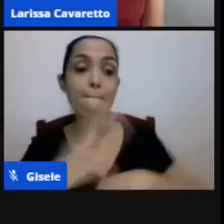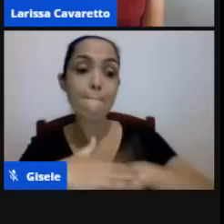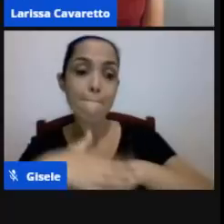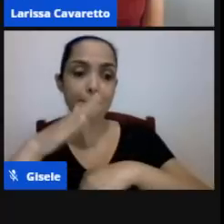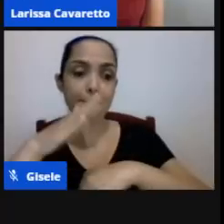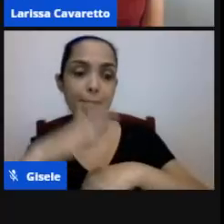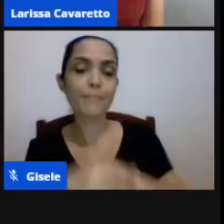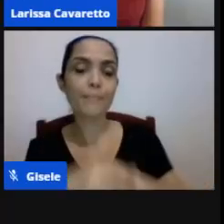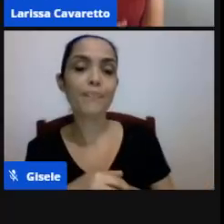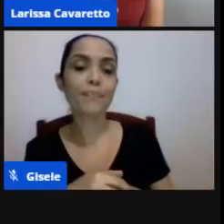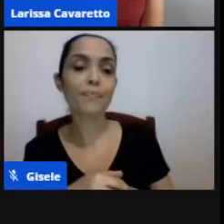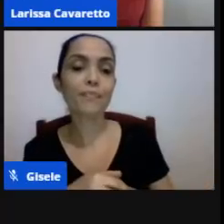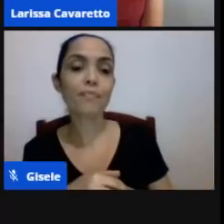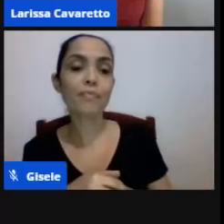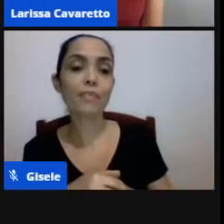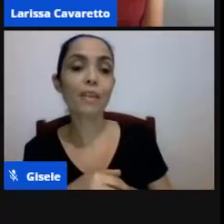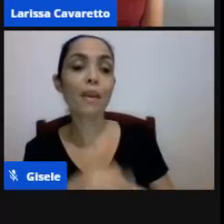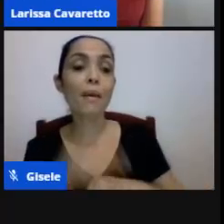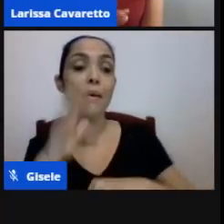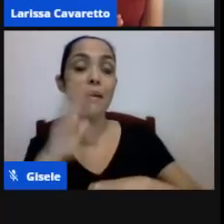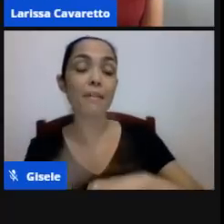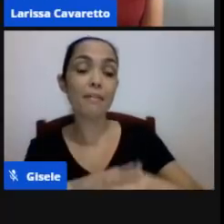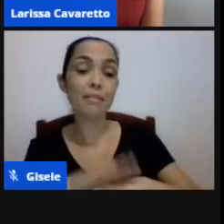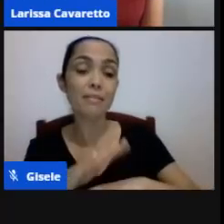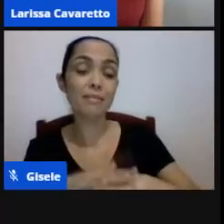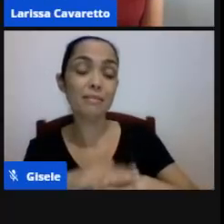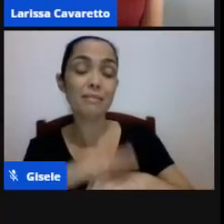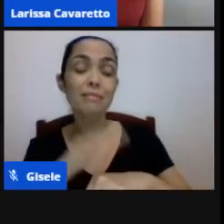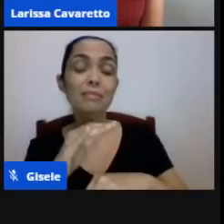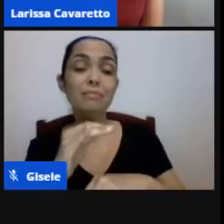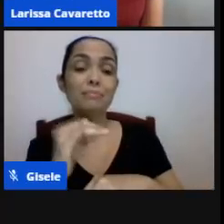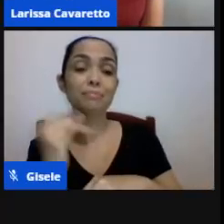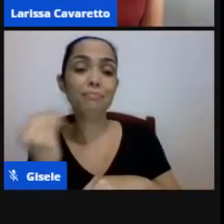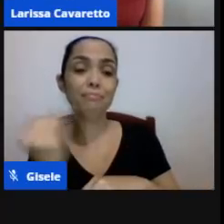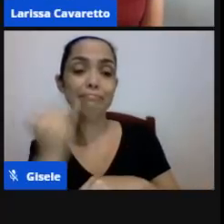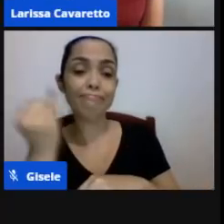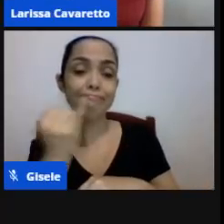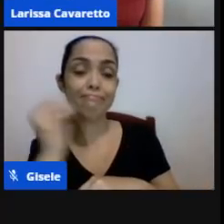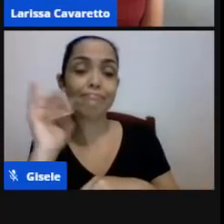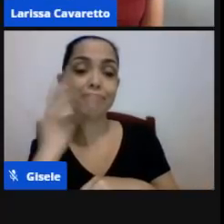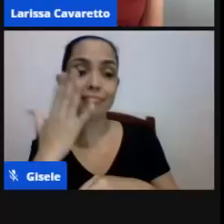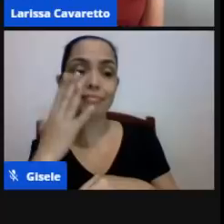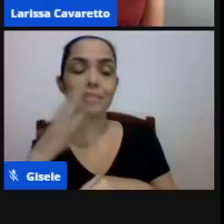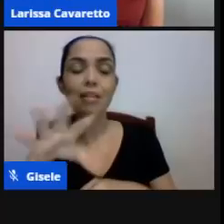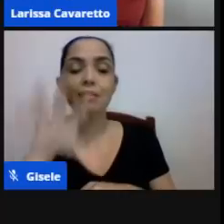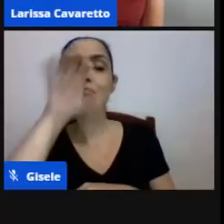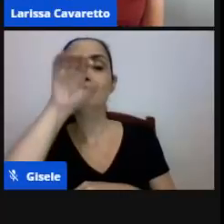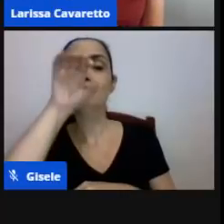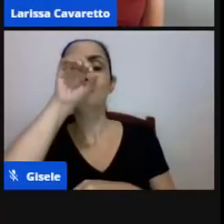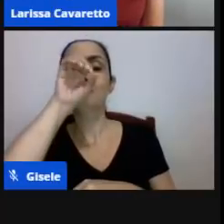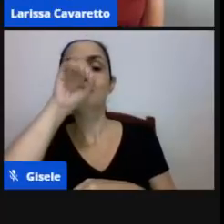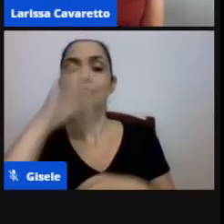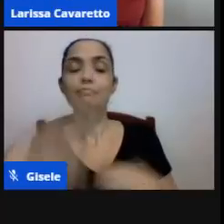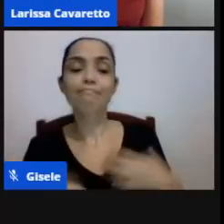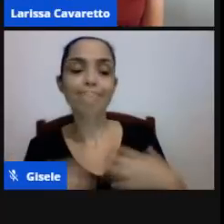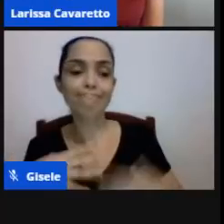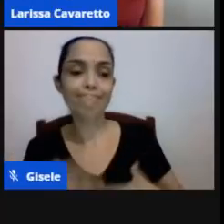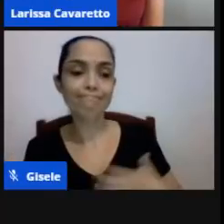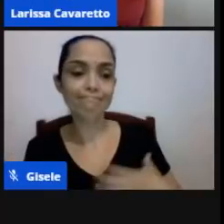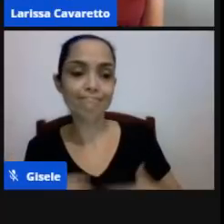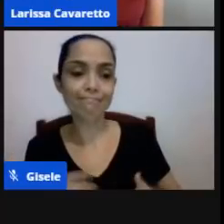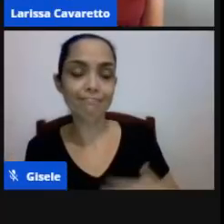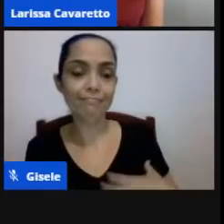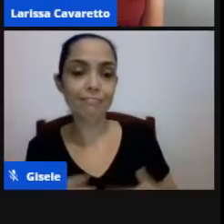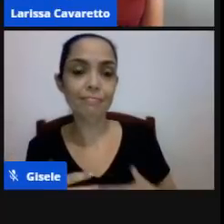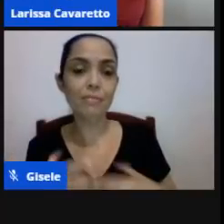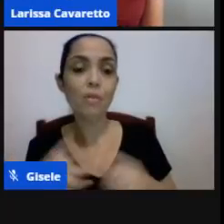E como eu falei, essa é a principal forma de transmissão da doença, é pela via respiratória. Mas existe também a possibilidade